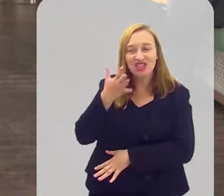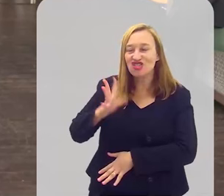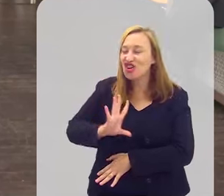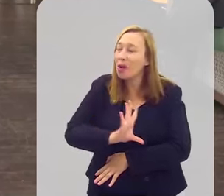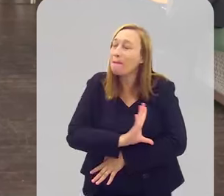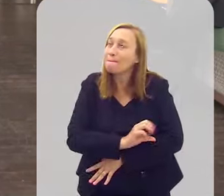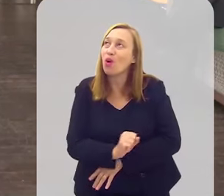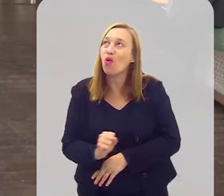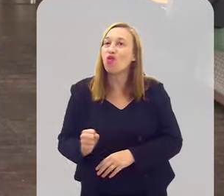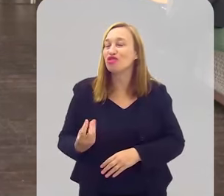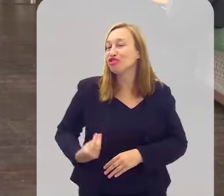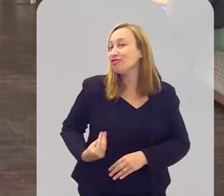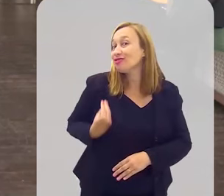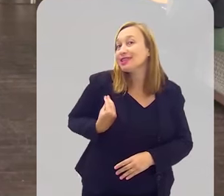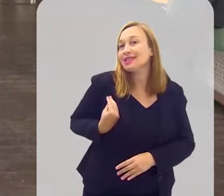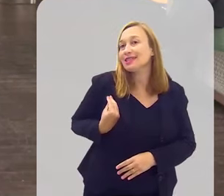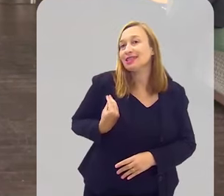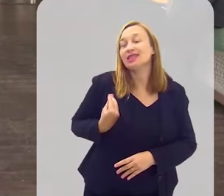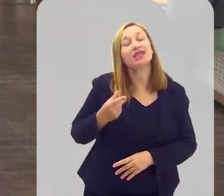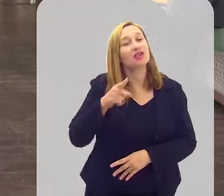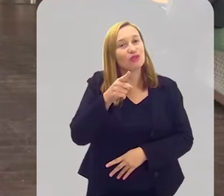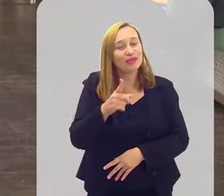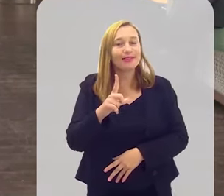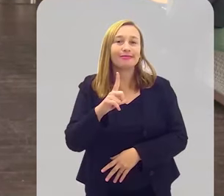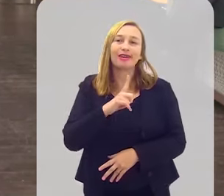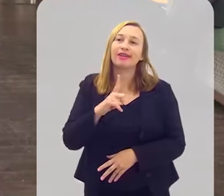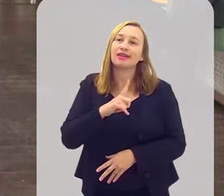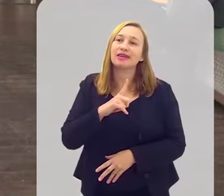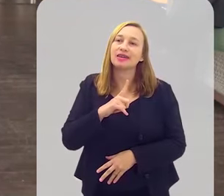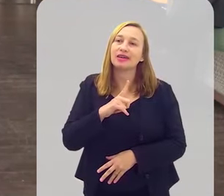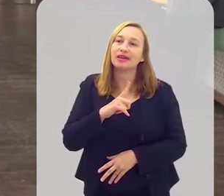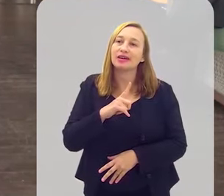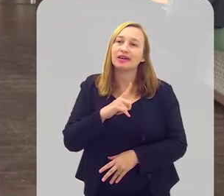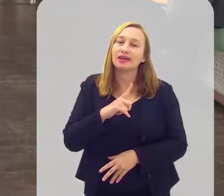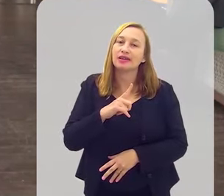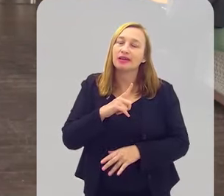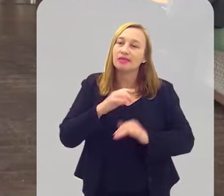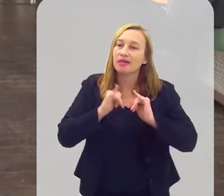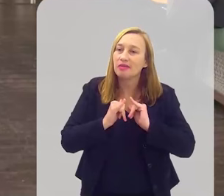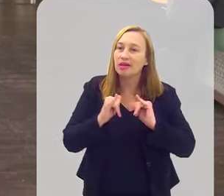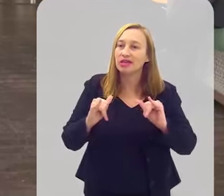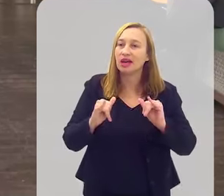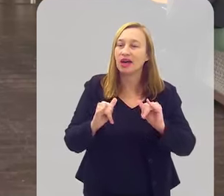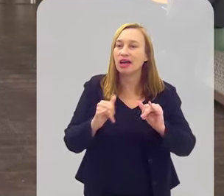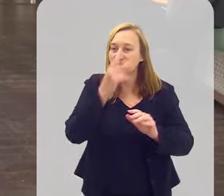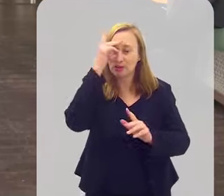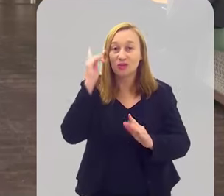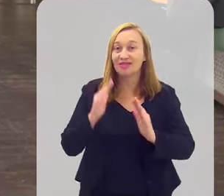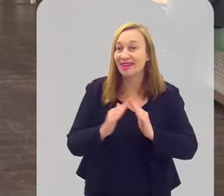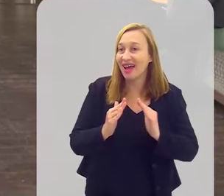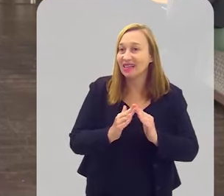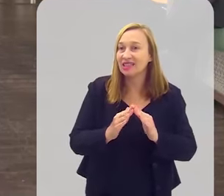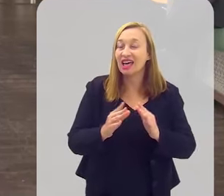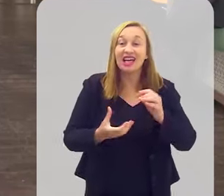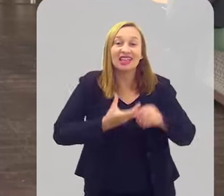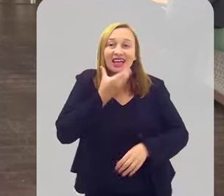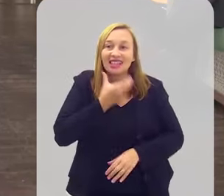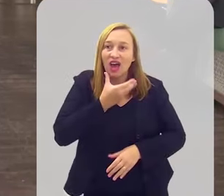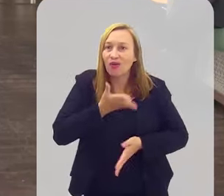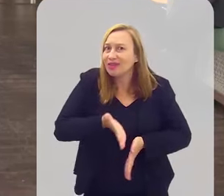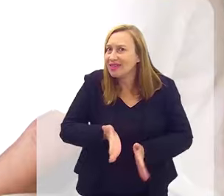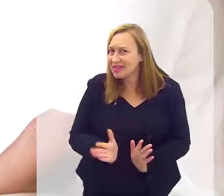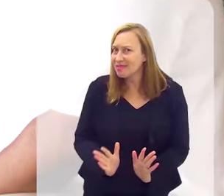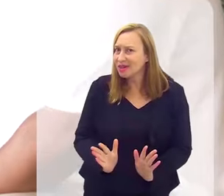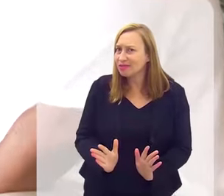a mensagem de amor de vida que você teria para passar para essa turma de casa natal é